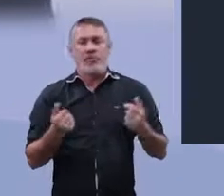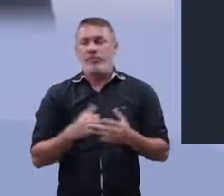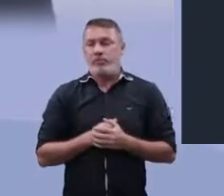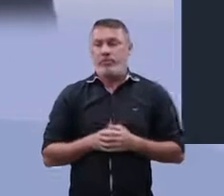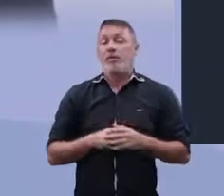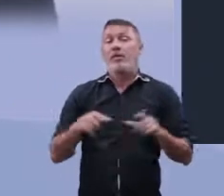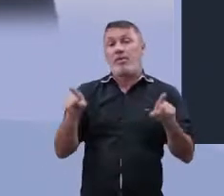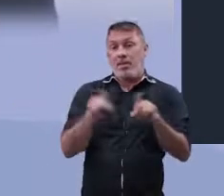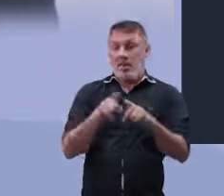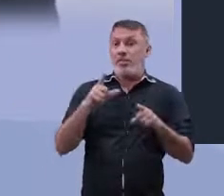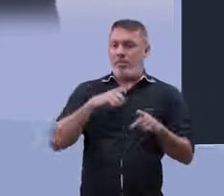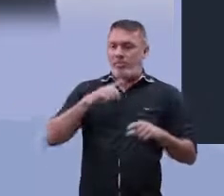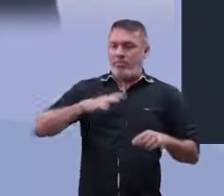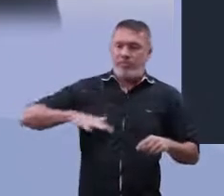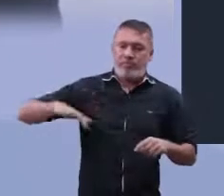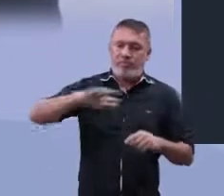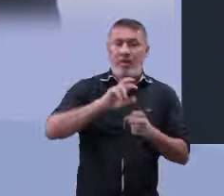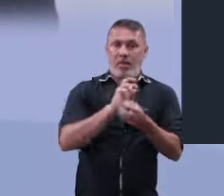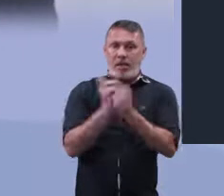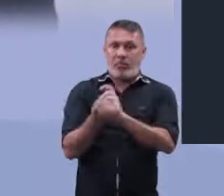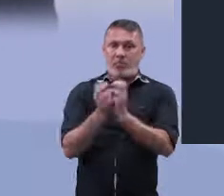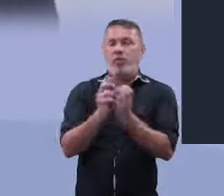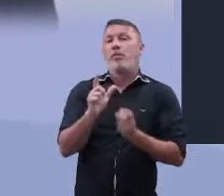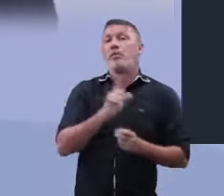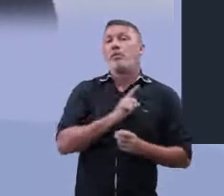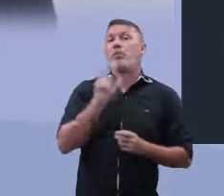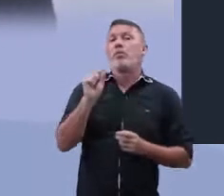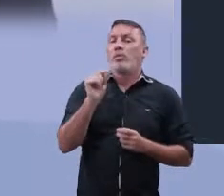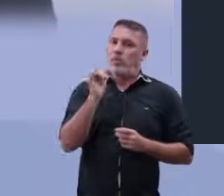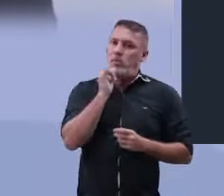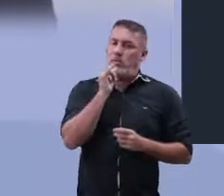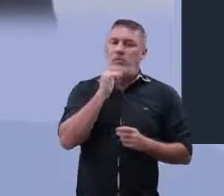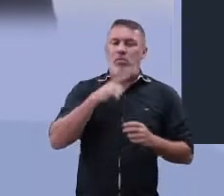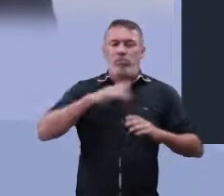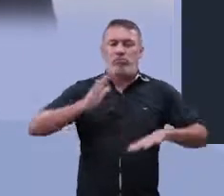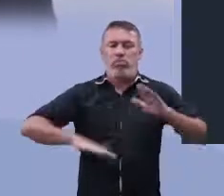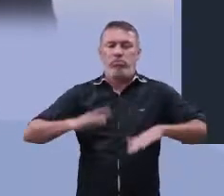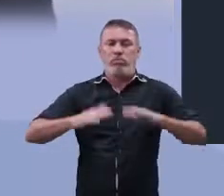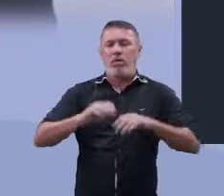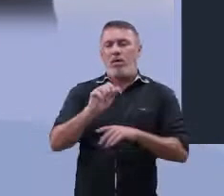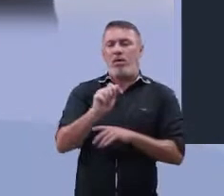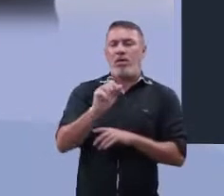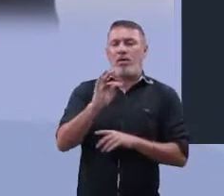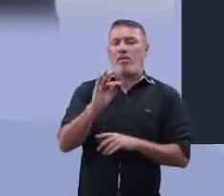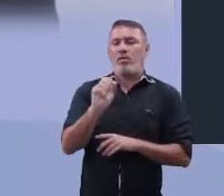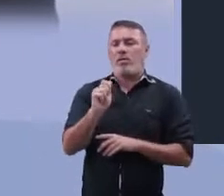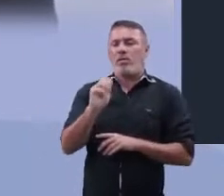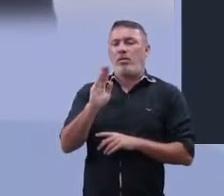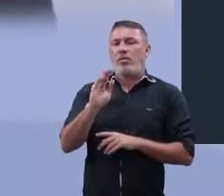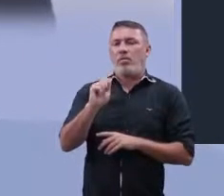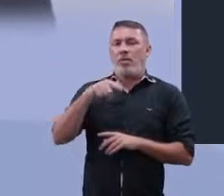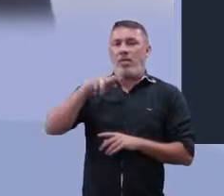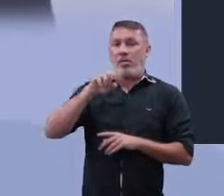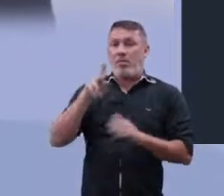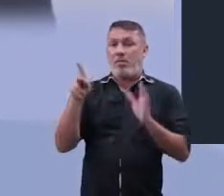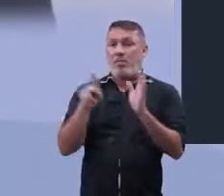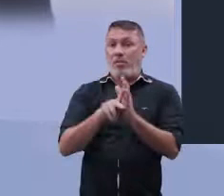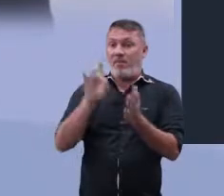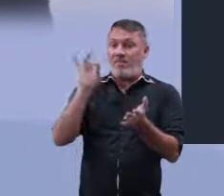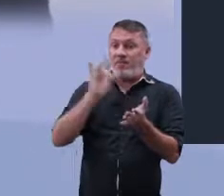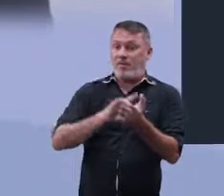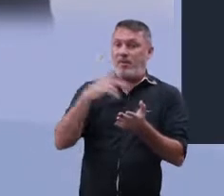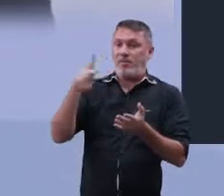disso, por exemplo, no meio dos capoeiristas, existe o atabaque, né, que é um instrumento